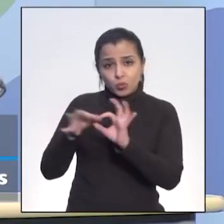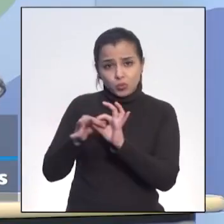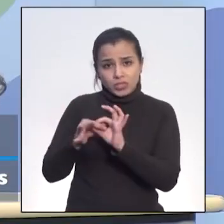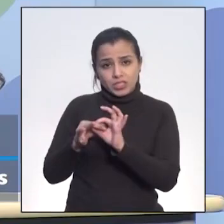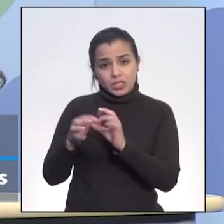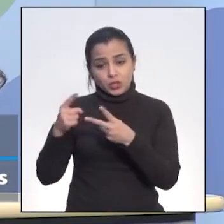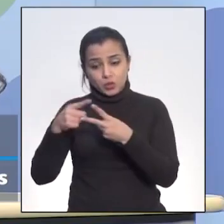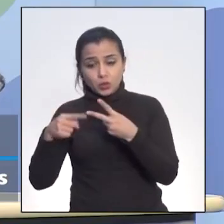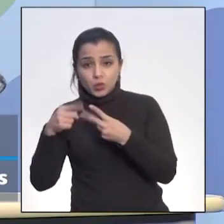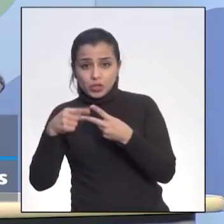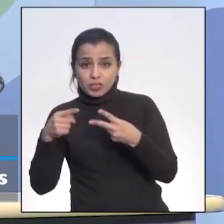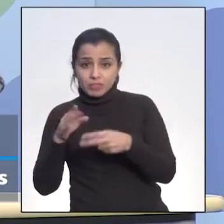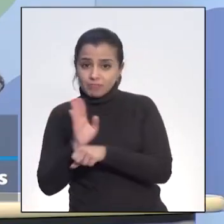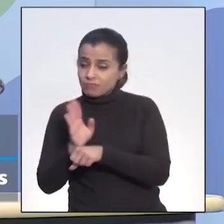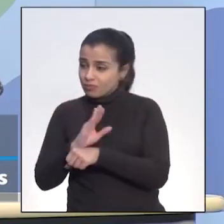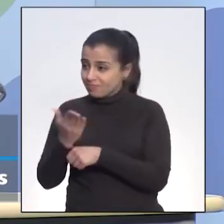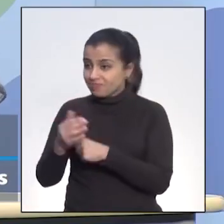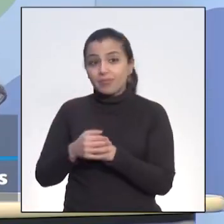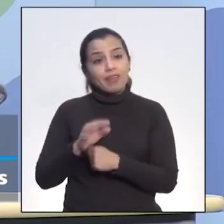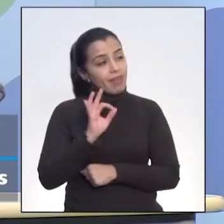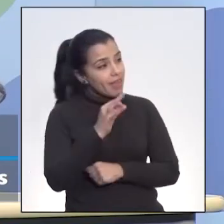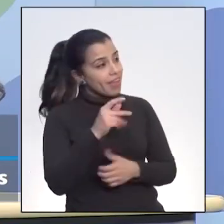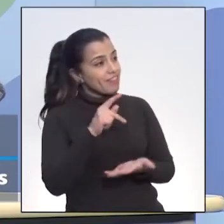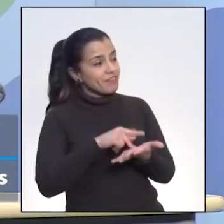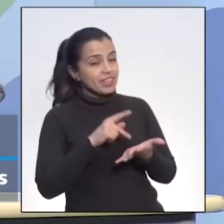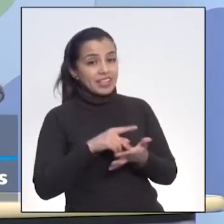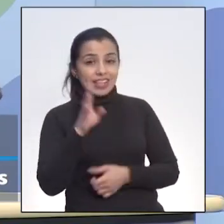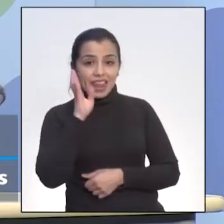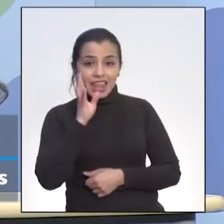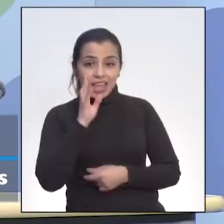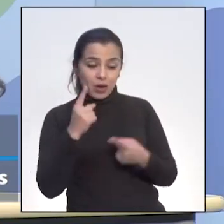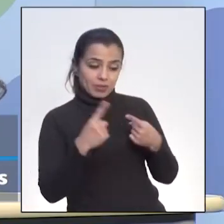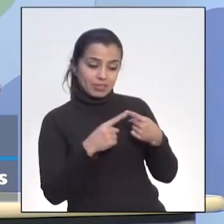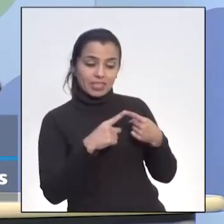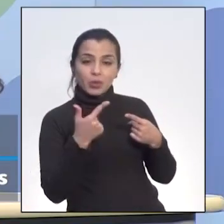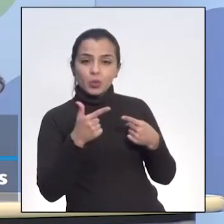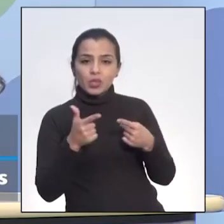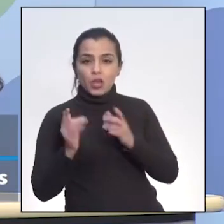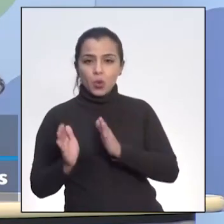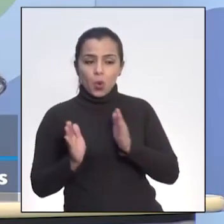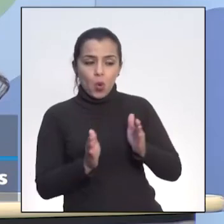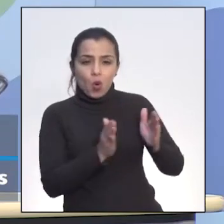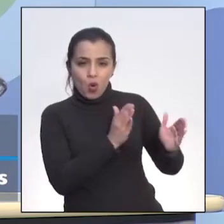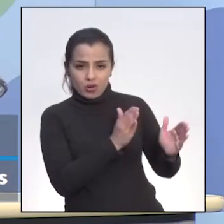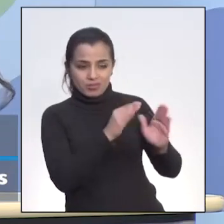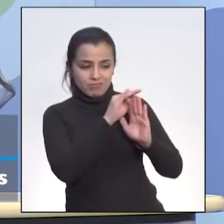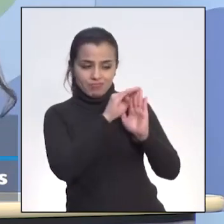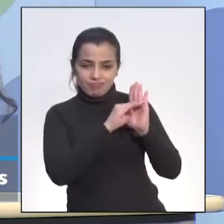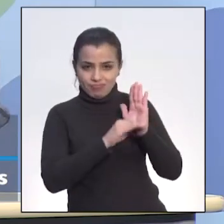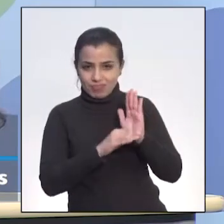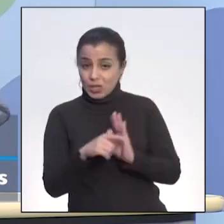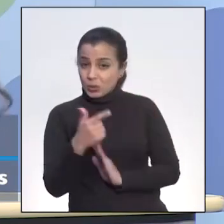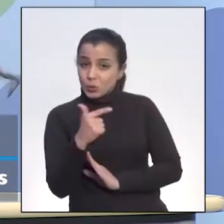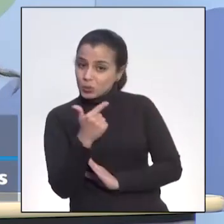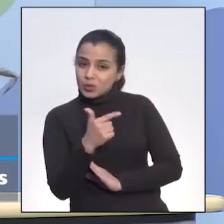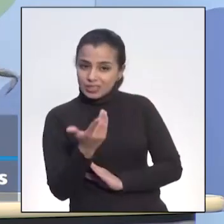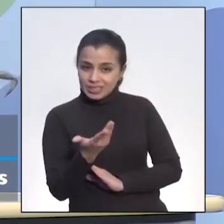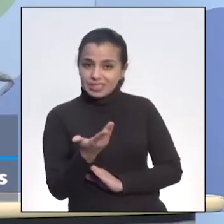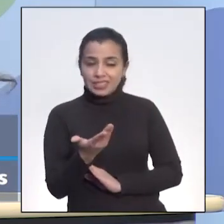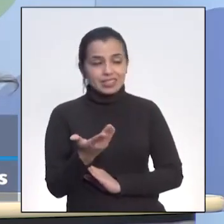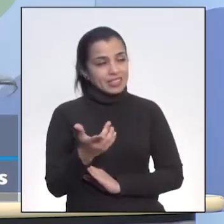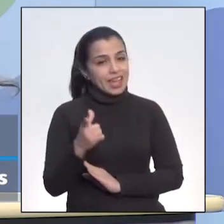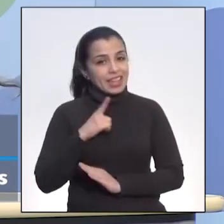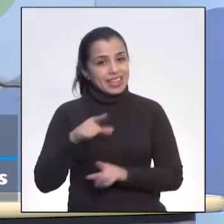uma ordem cronológica, isso que é bacana, ele não tem uma ordem cronológica, ele trabalha muito dessa questão tecnológica, tal, e ele não tem uma ordem cronológica, e da